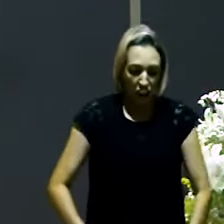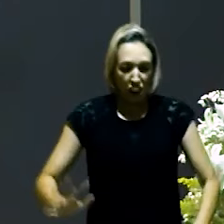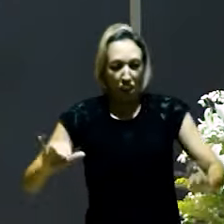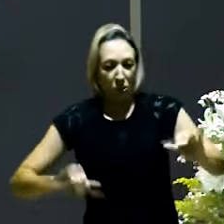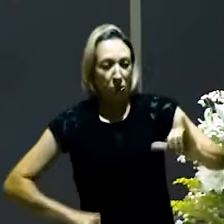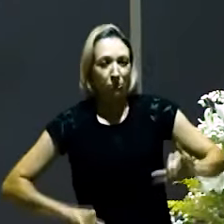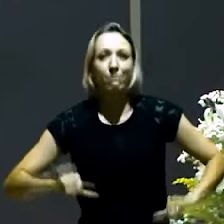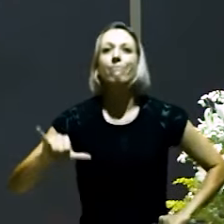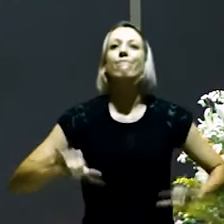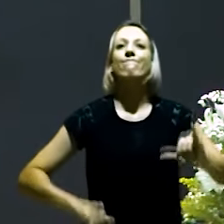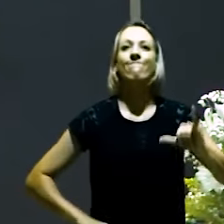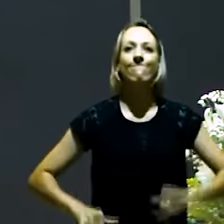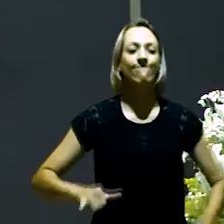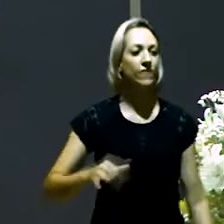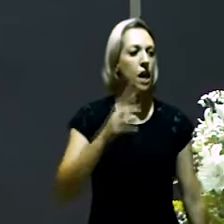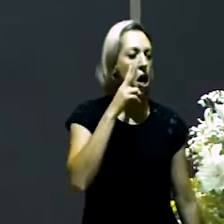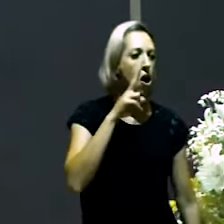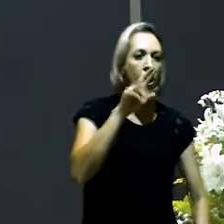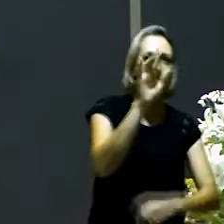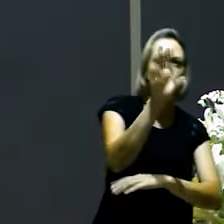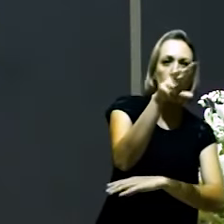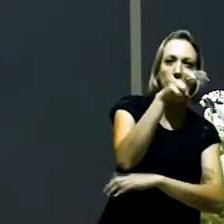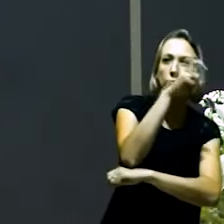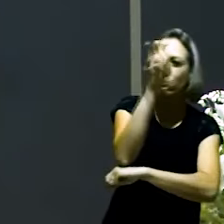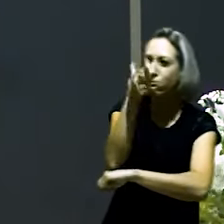a serpente e diz para a serpente: escute,